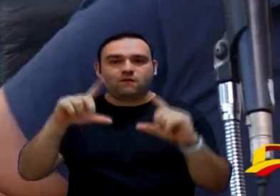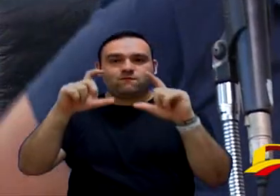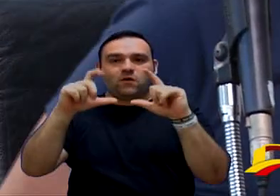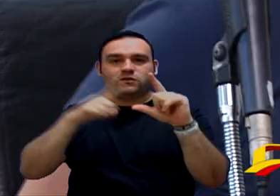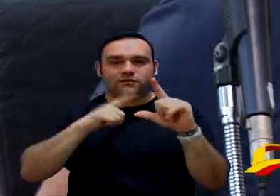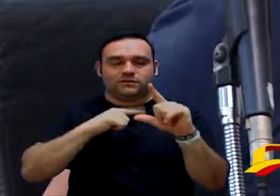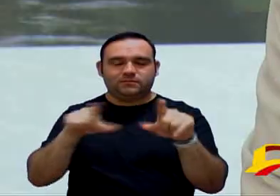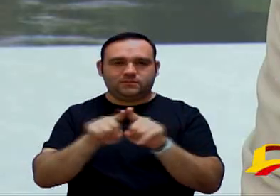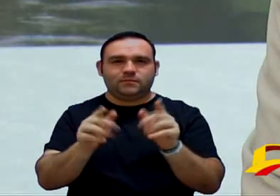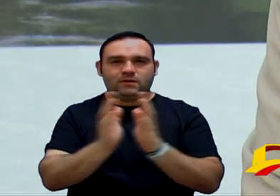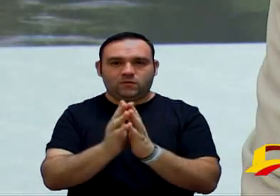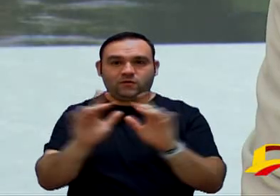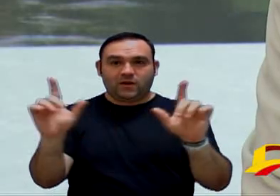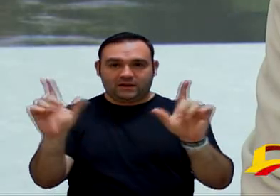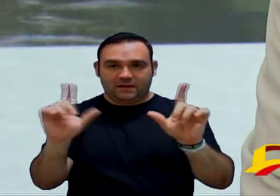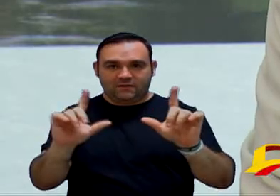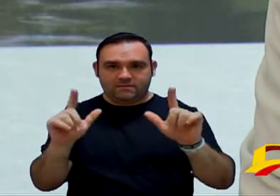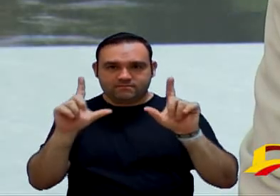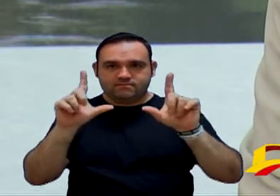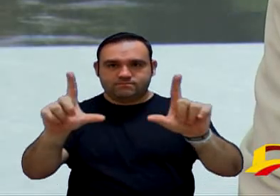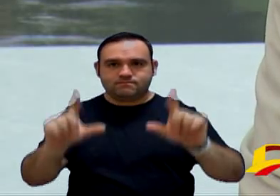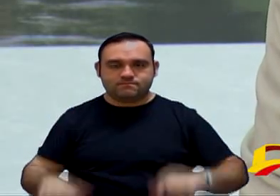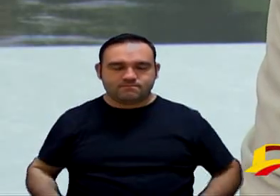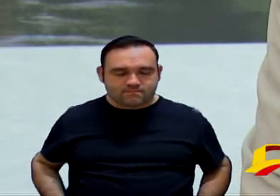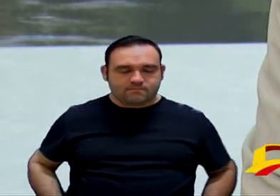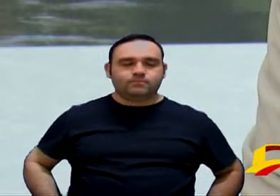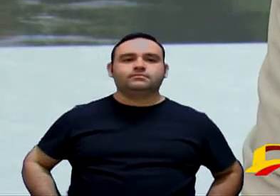por favor a TV Câmara